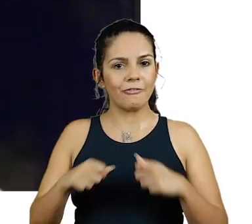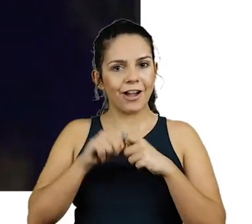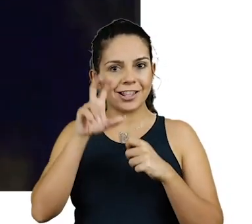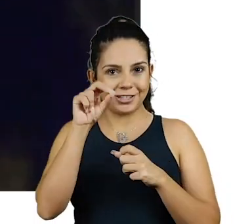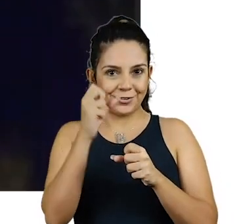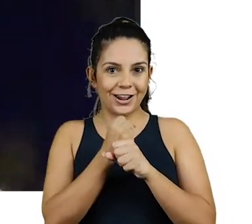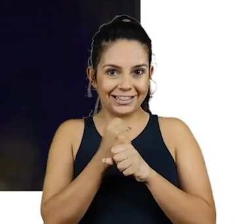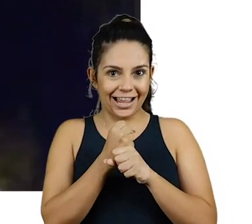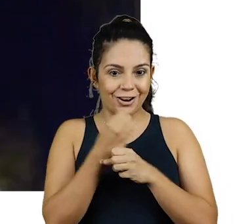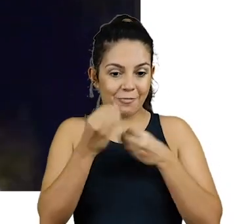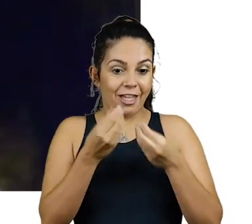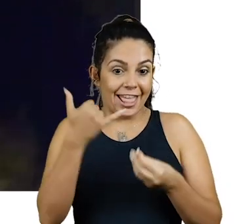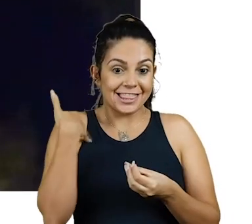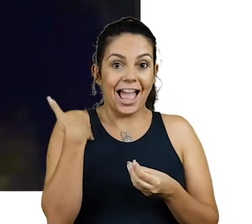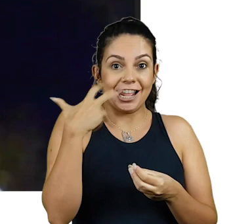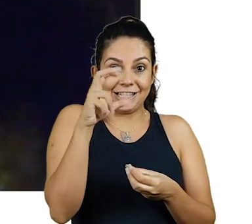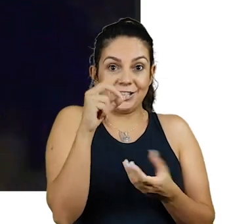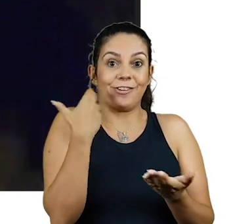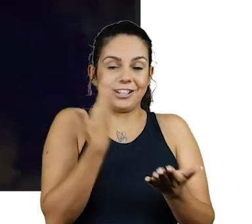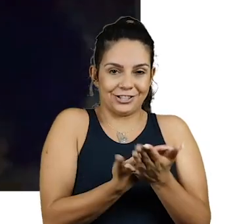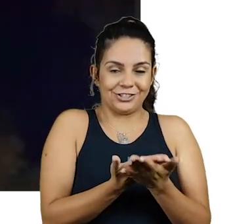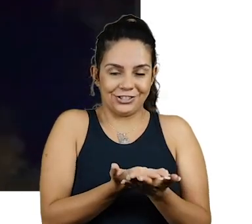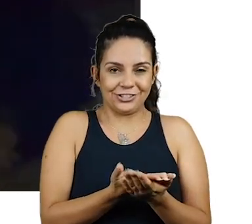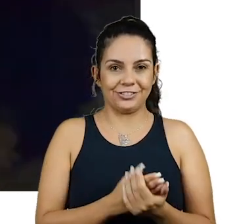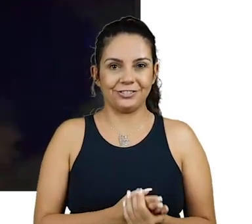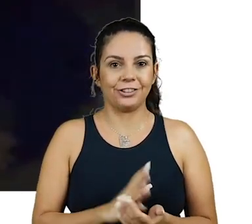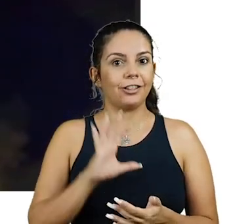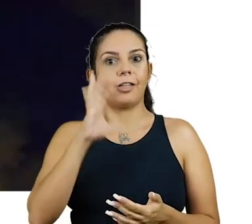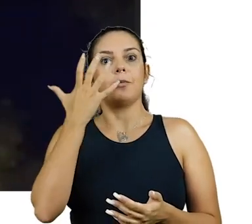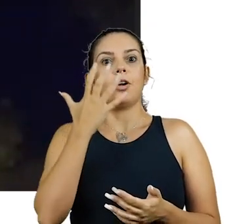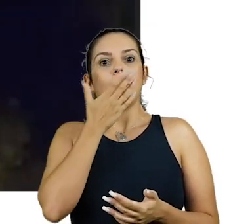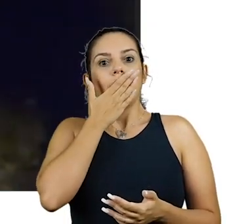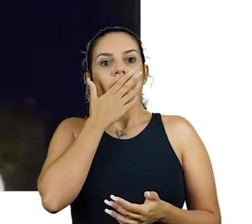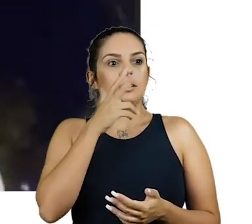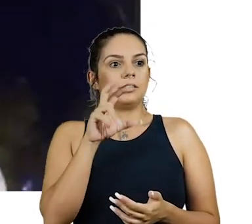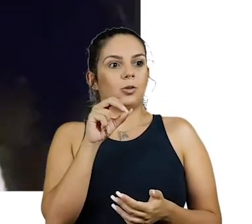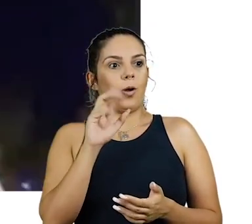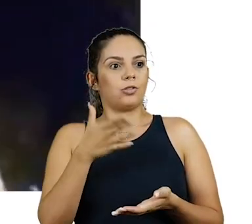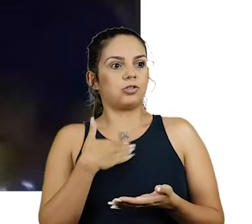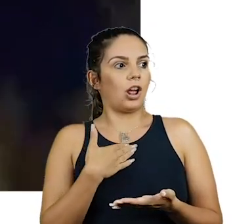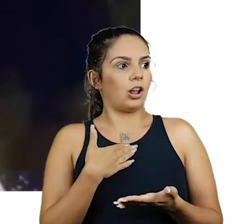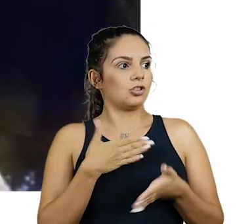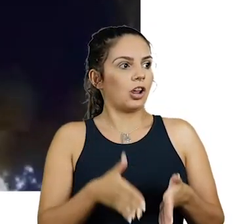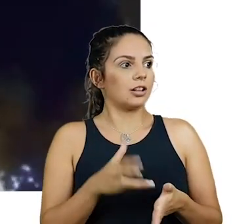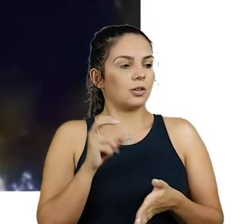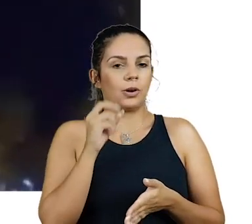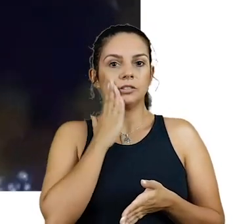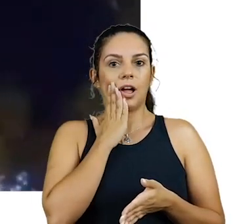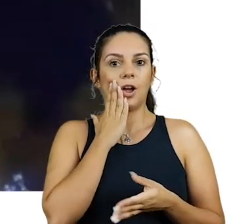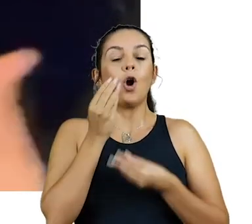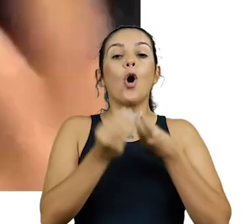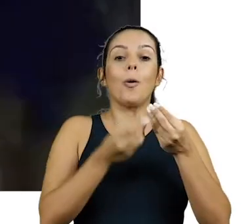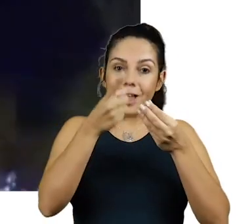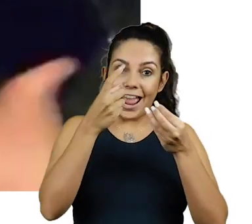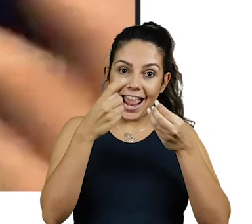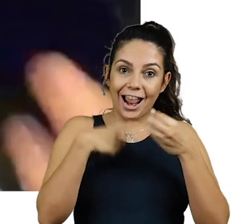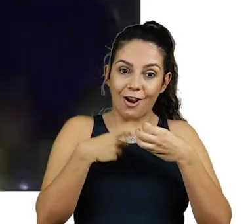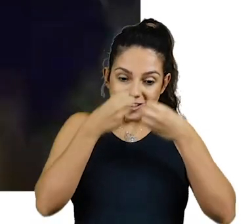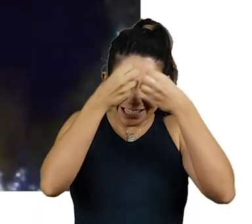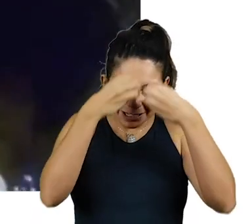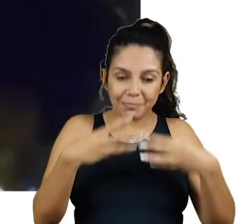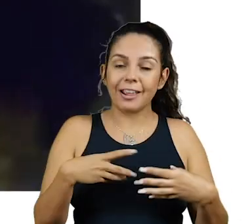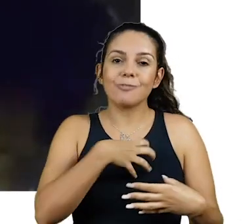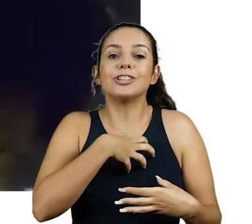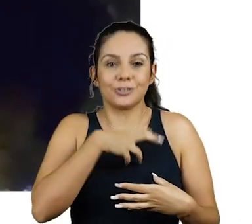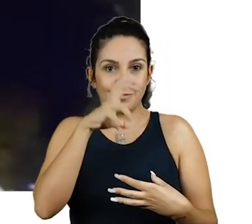anos praticamente sem perceber, né? Porque, de repente, 50, eu? E eu tentei descrever isso. Mas, novamente, era